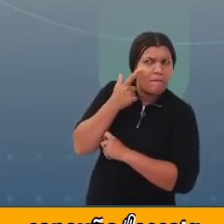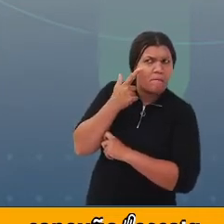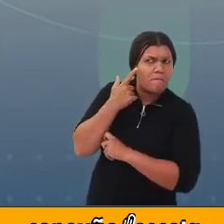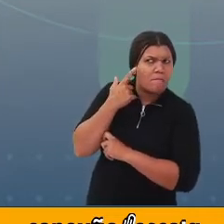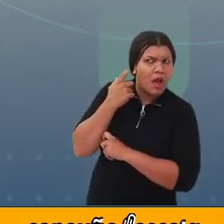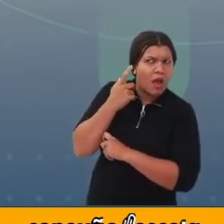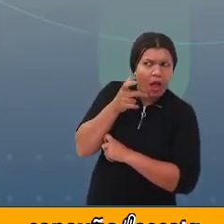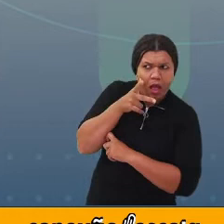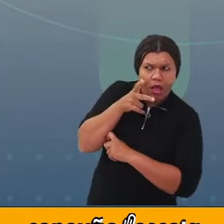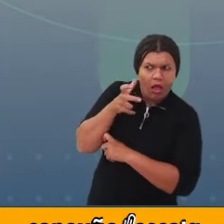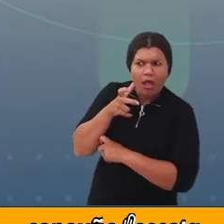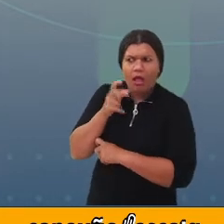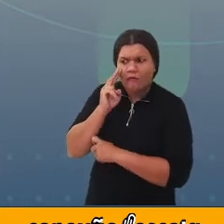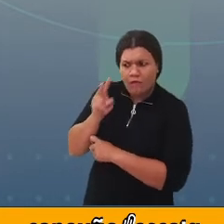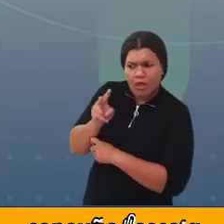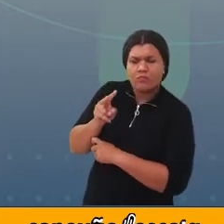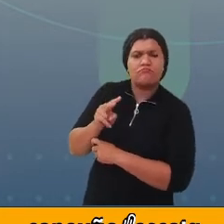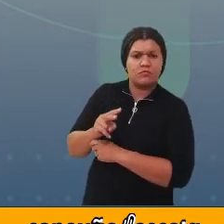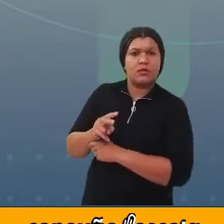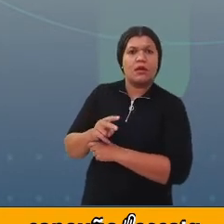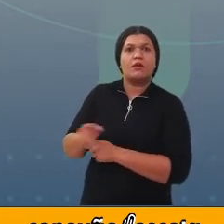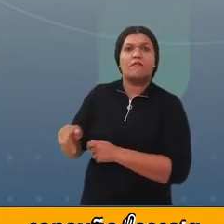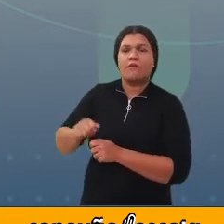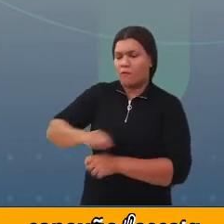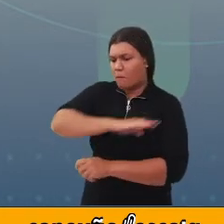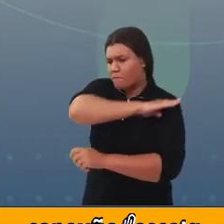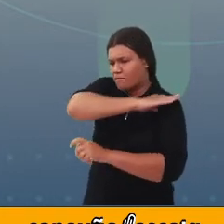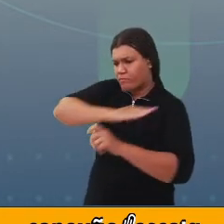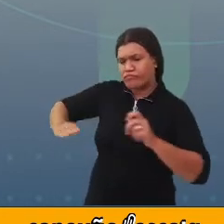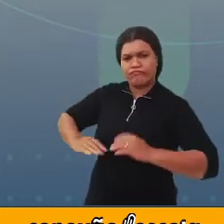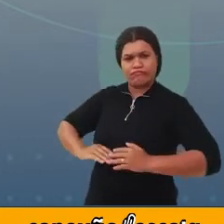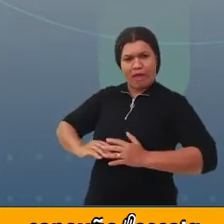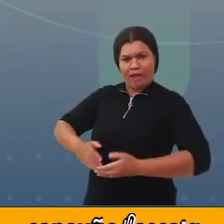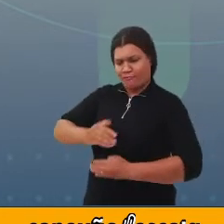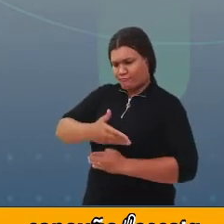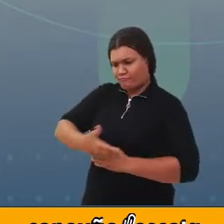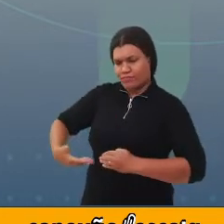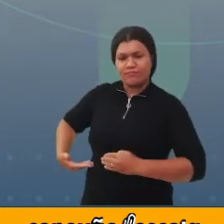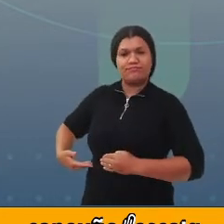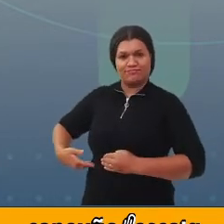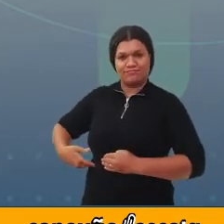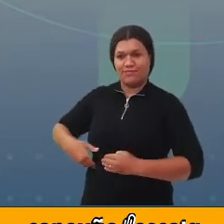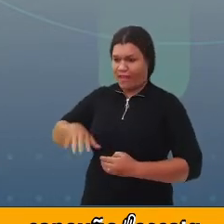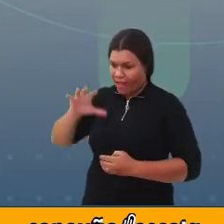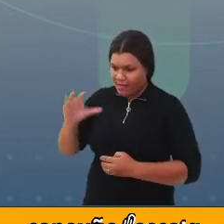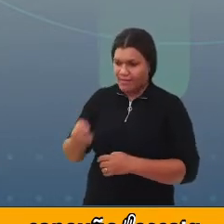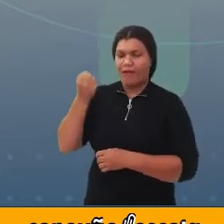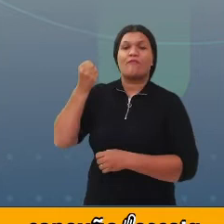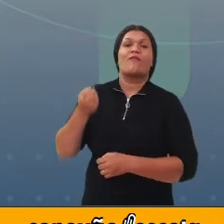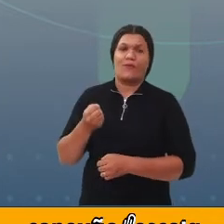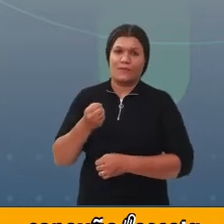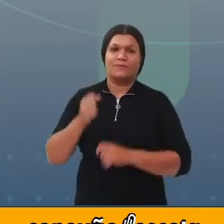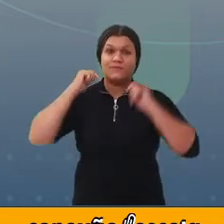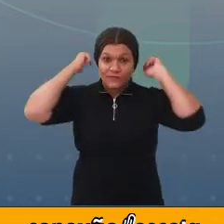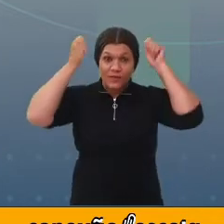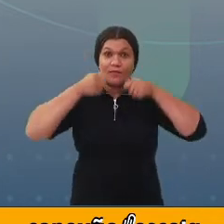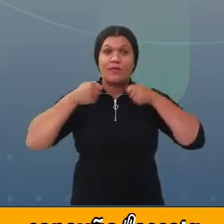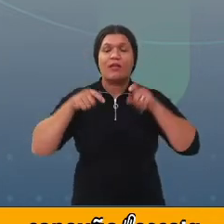do lobo e partiu a barriga do lobo ao meio e salvou a Chapeuzinho e a sua